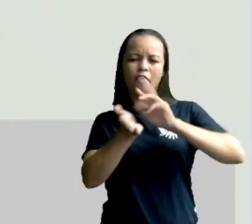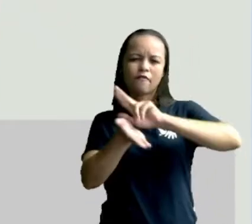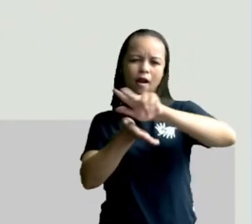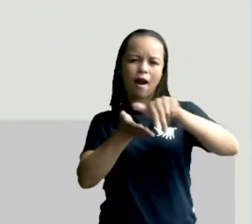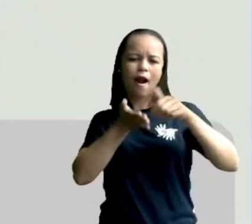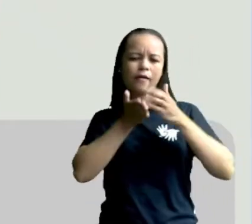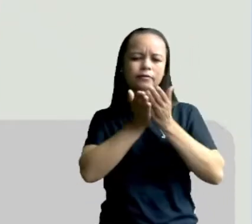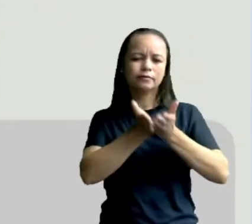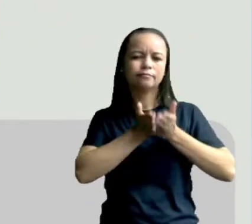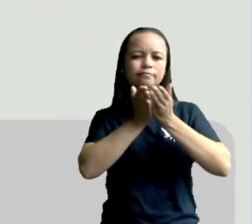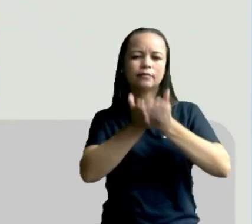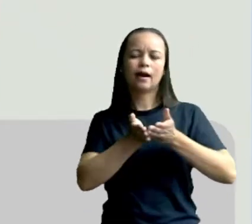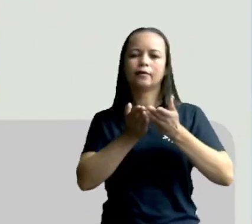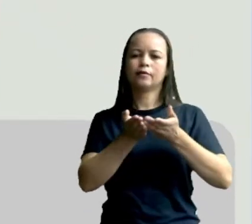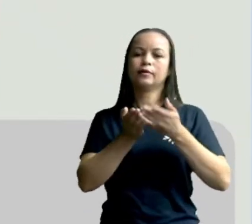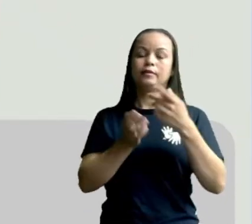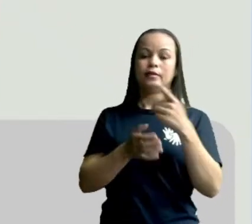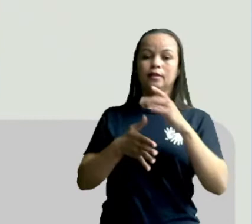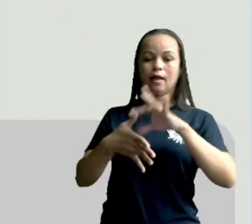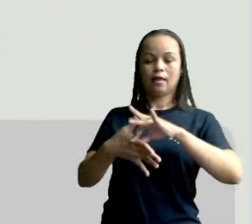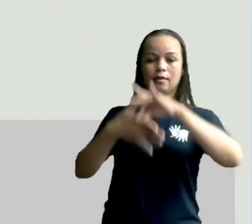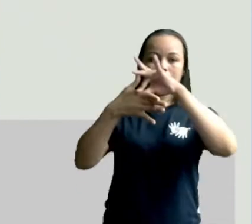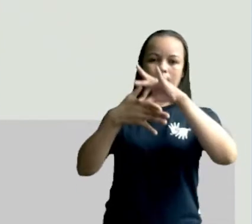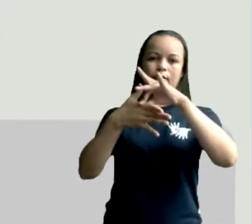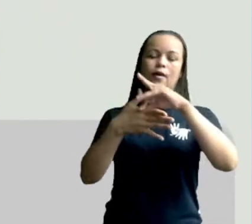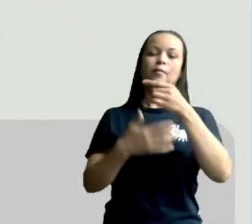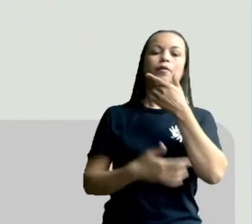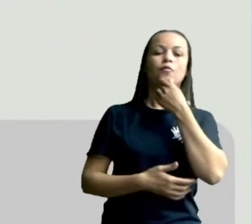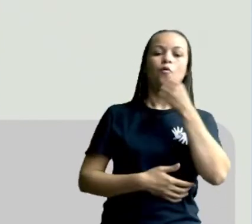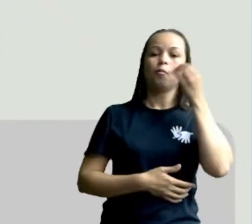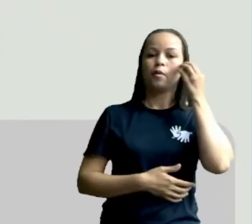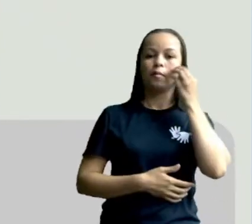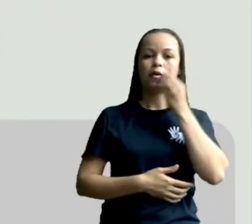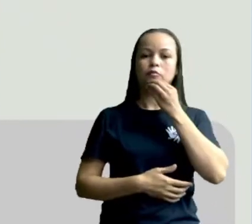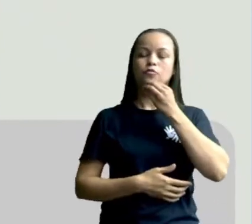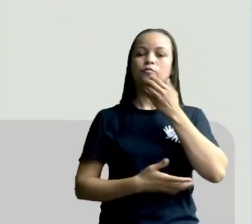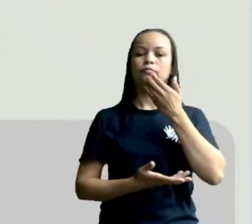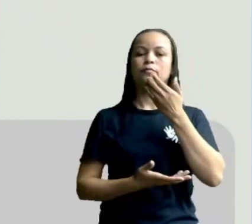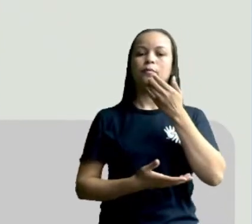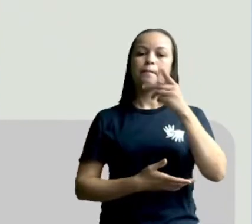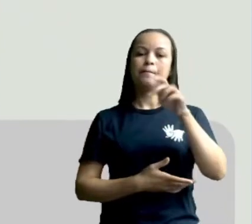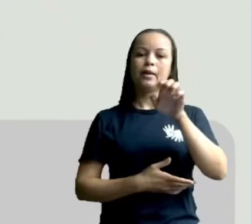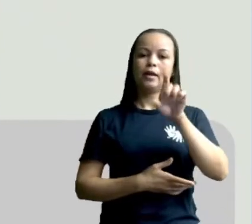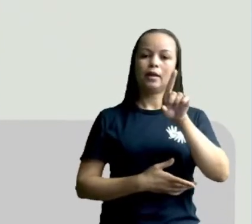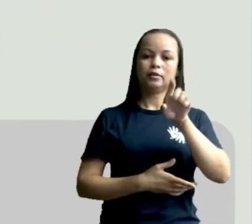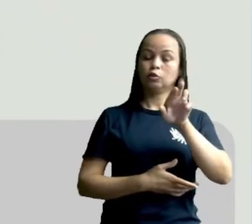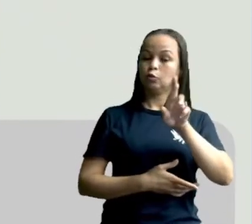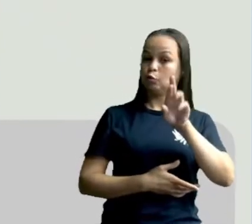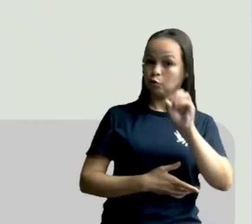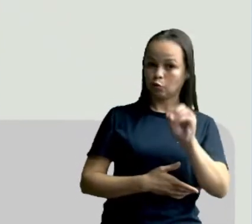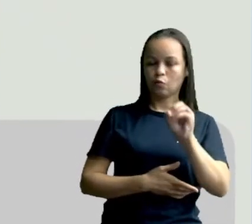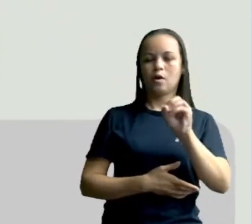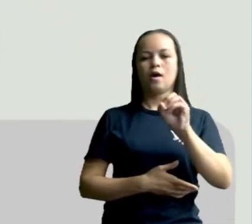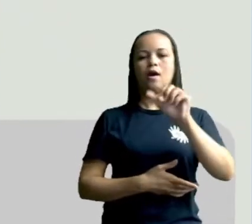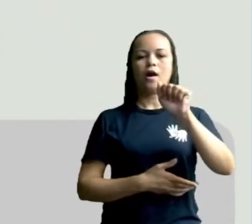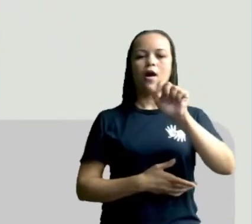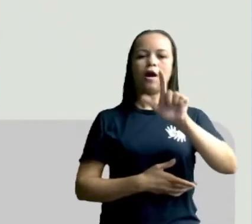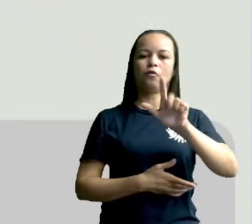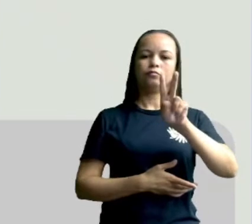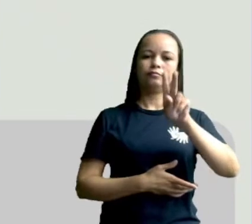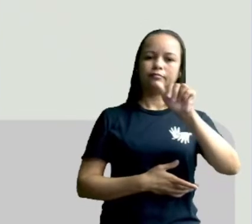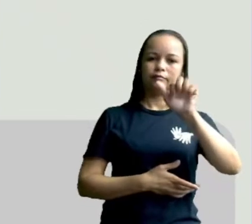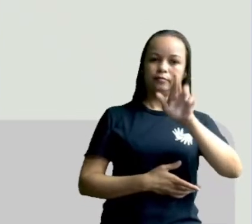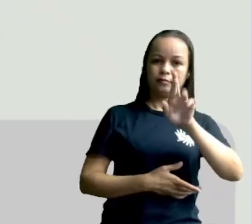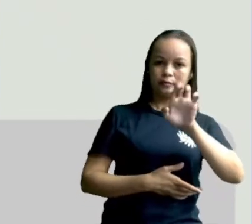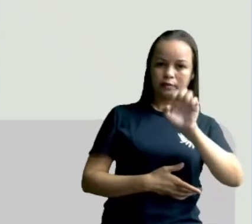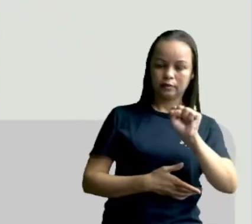expedição era liderada por Pedro Álvares Cabral. Quem lembra? E aí, eles chegaram aqui no